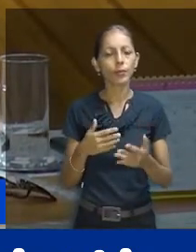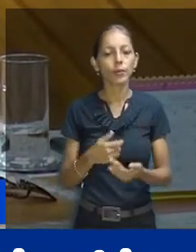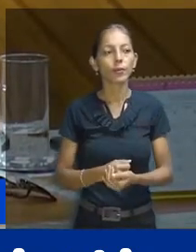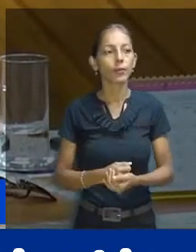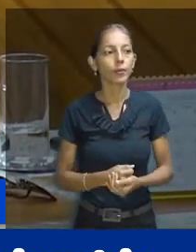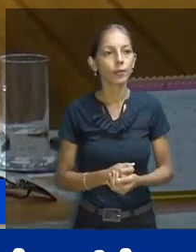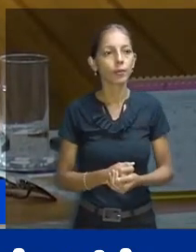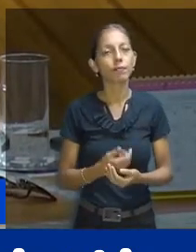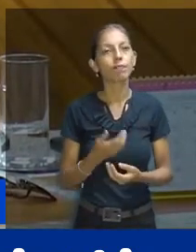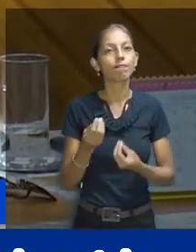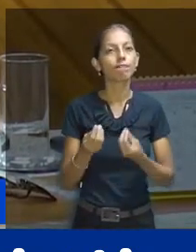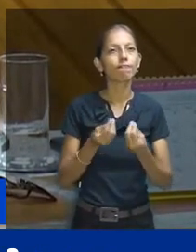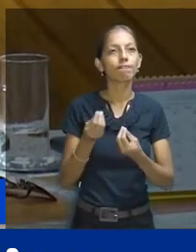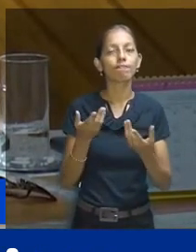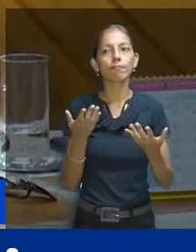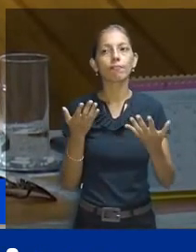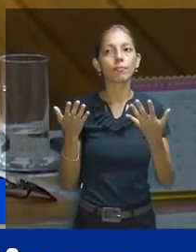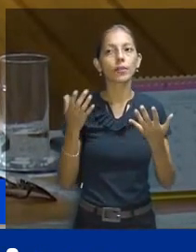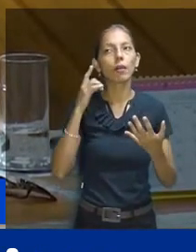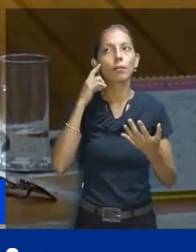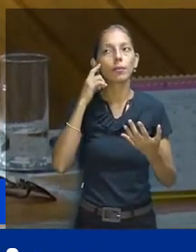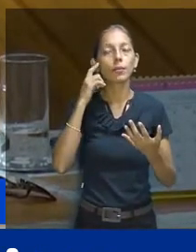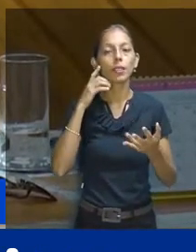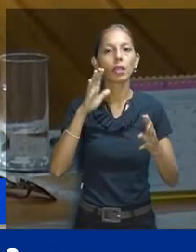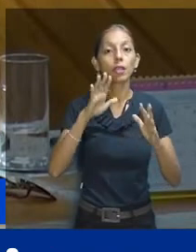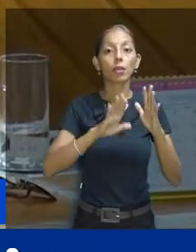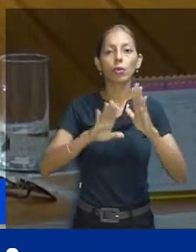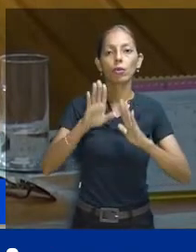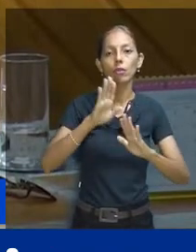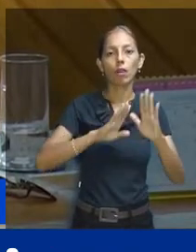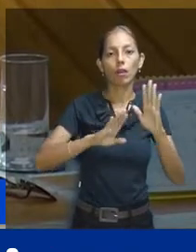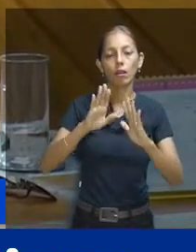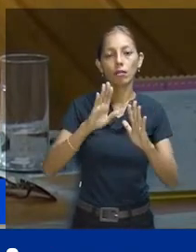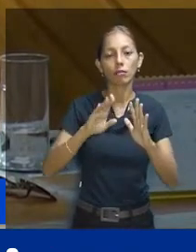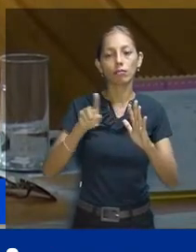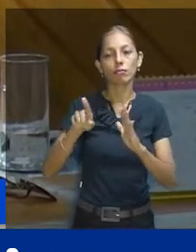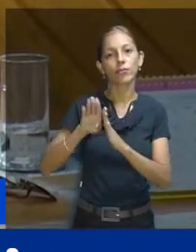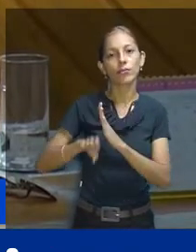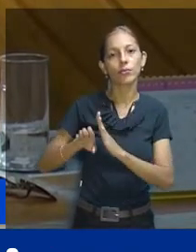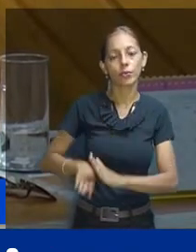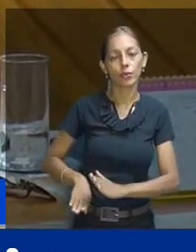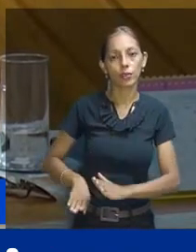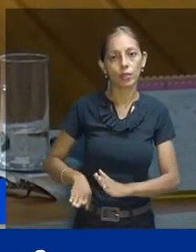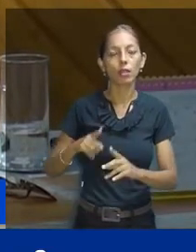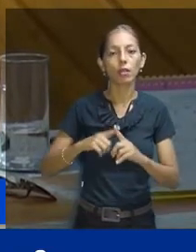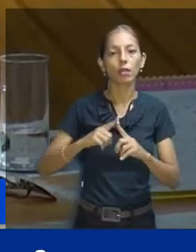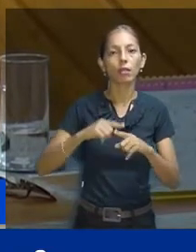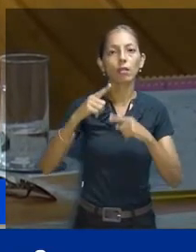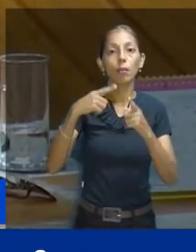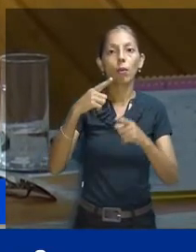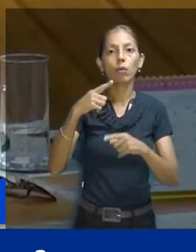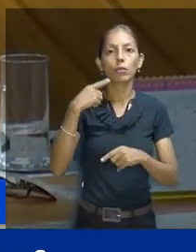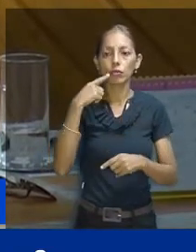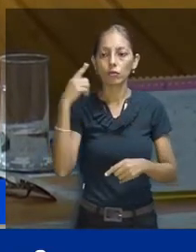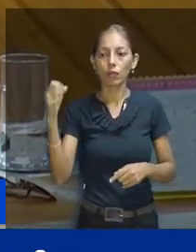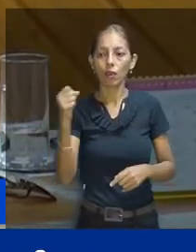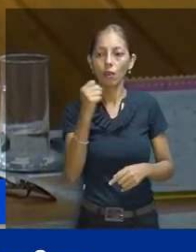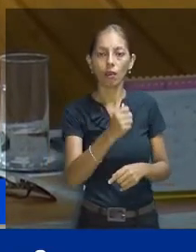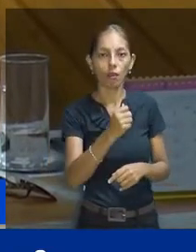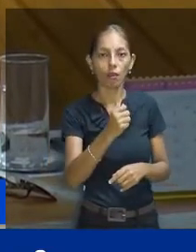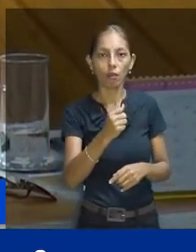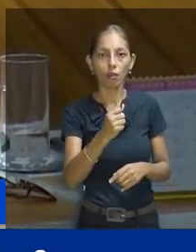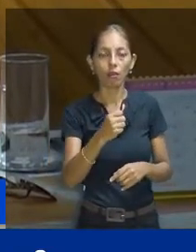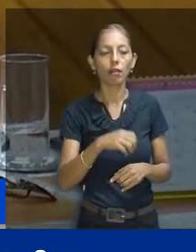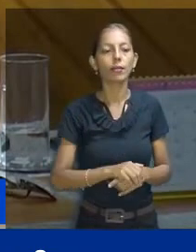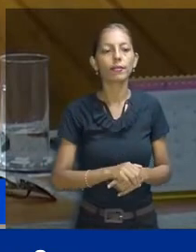uma questão de cautela, eu preferi retirar e oportunizar o advogado para que fale, para que se manifeste